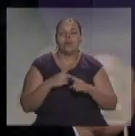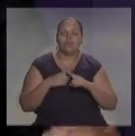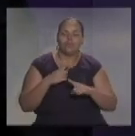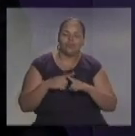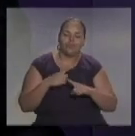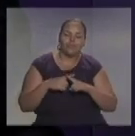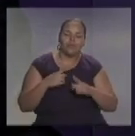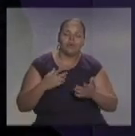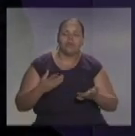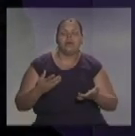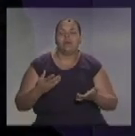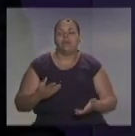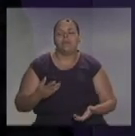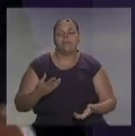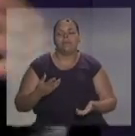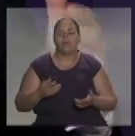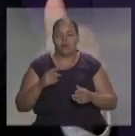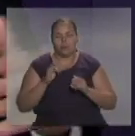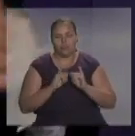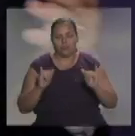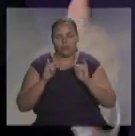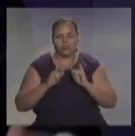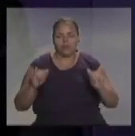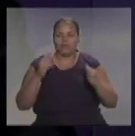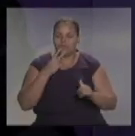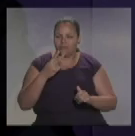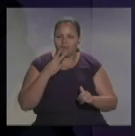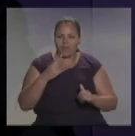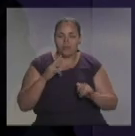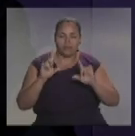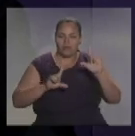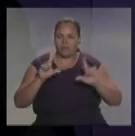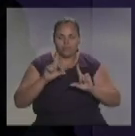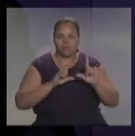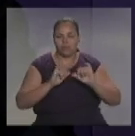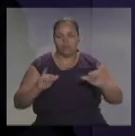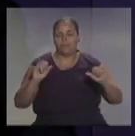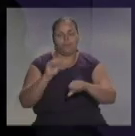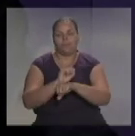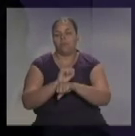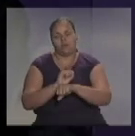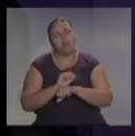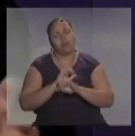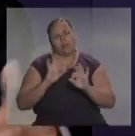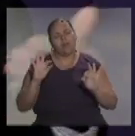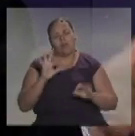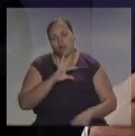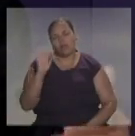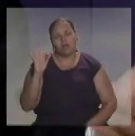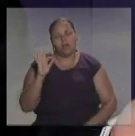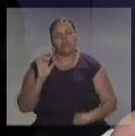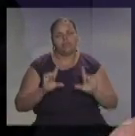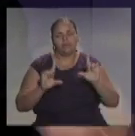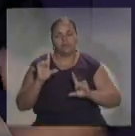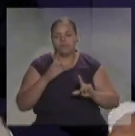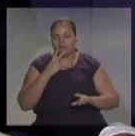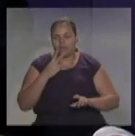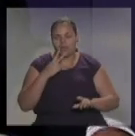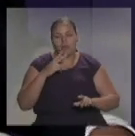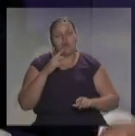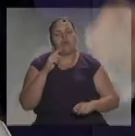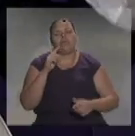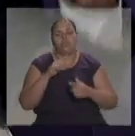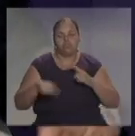porque... a propaganda do cigarro foi banida da televisão. Claro, a propaganda do cigarro foi banida na televisão,